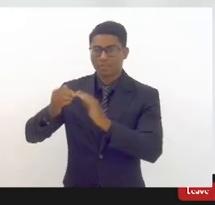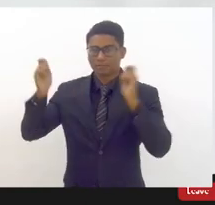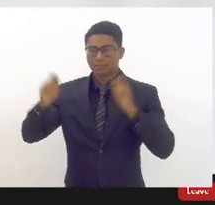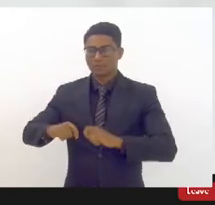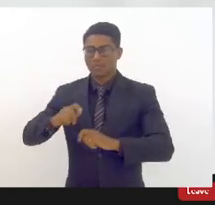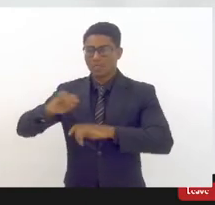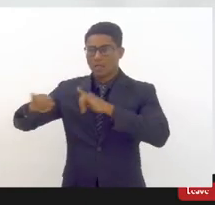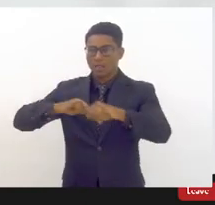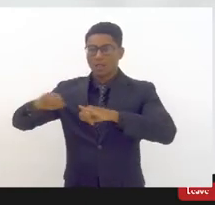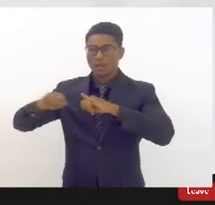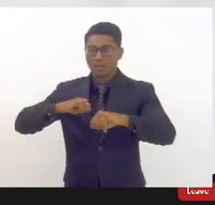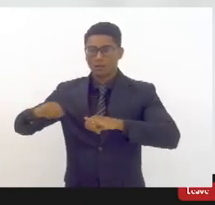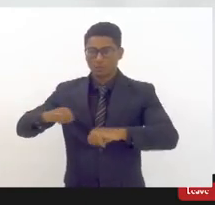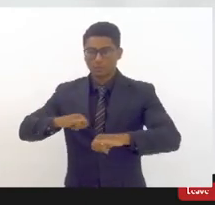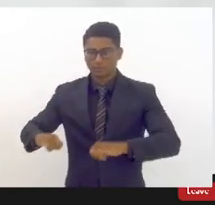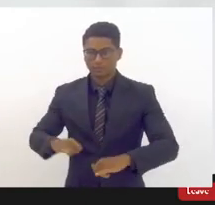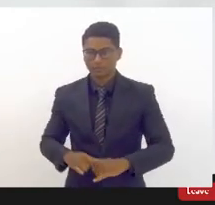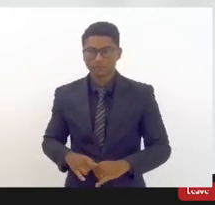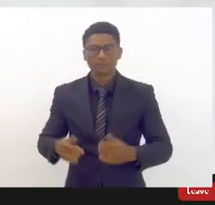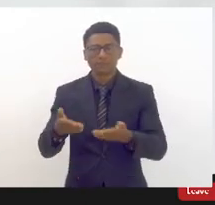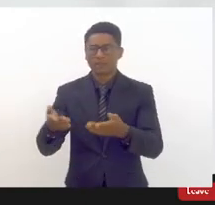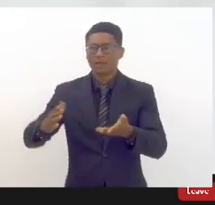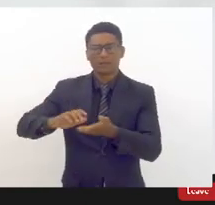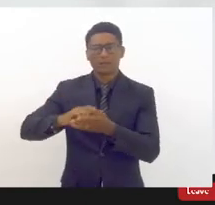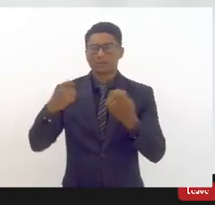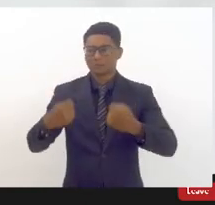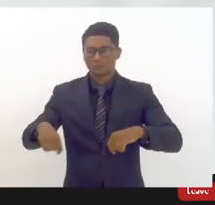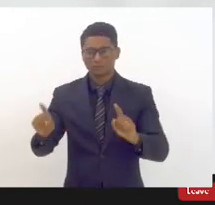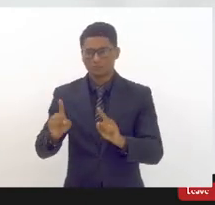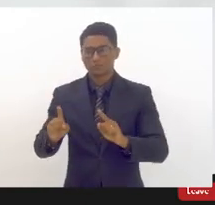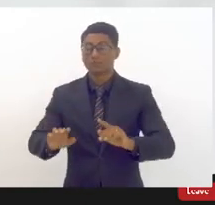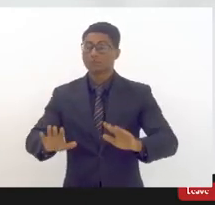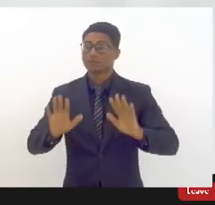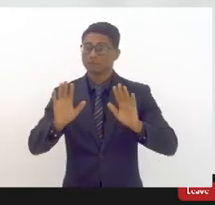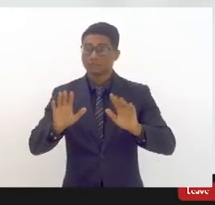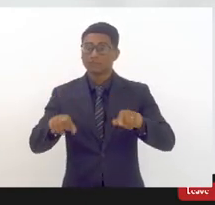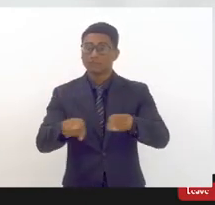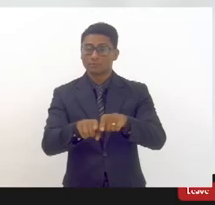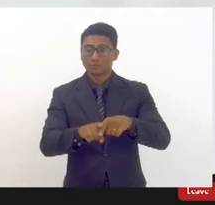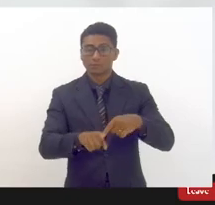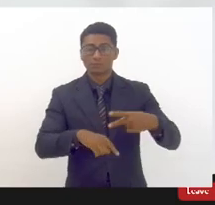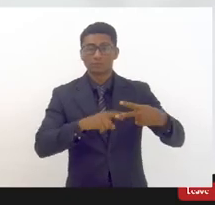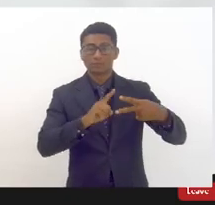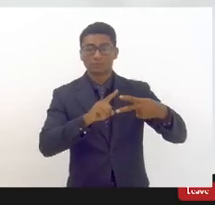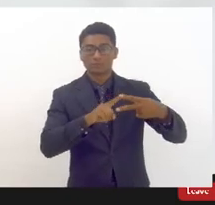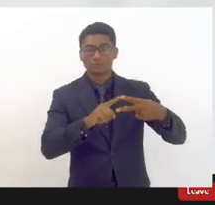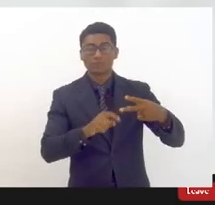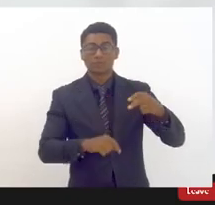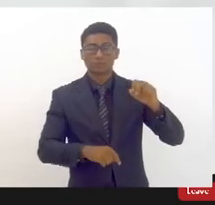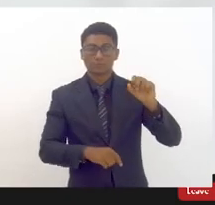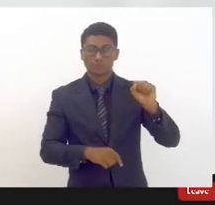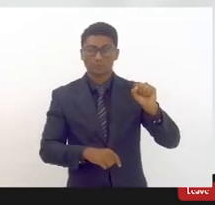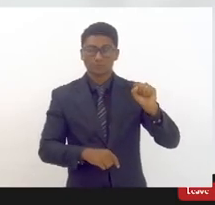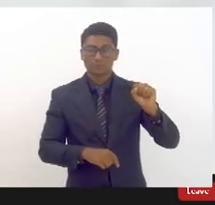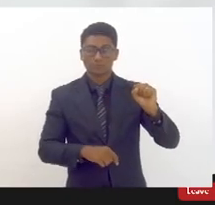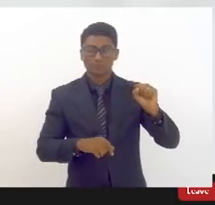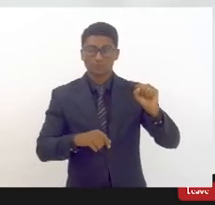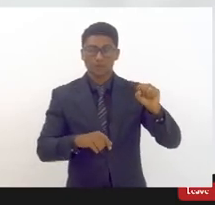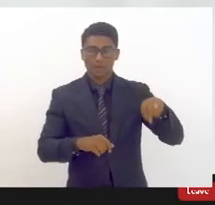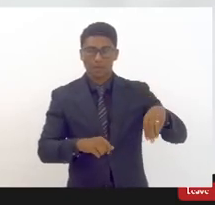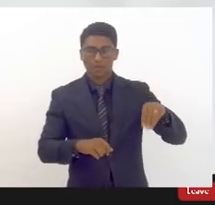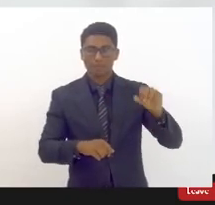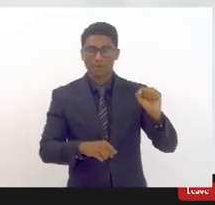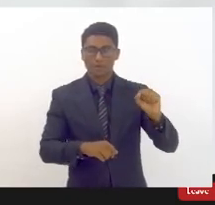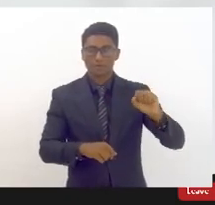de forma até mais passiva das pessoas, elas não precisam se cadastrar, mas também o SMS de emergência também tem essa evolução